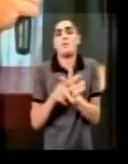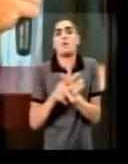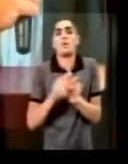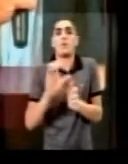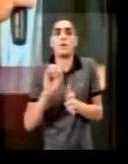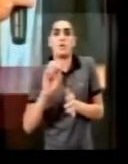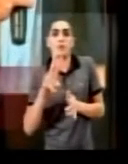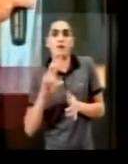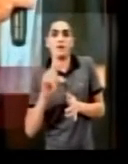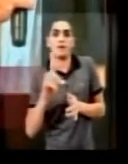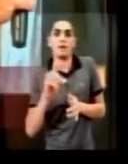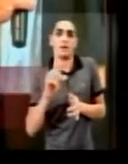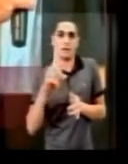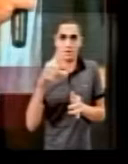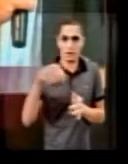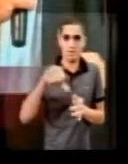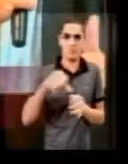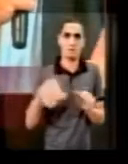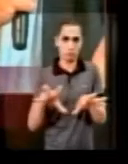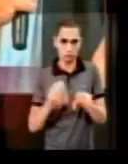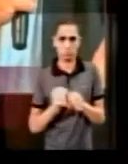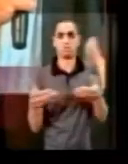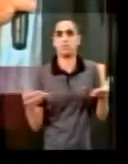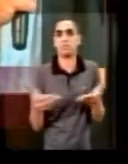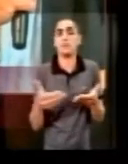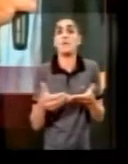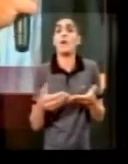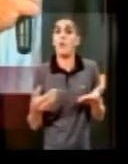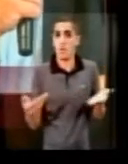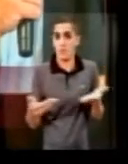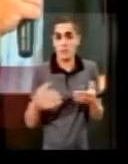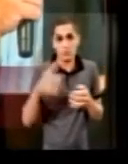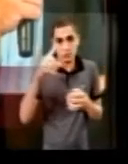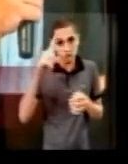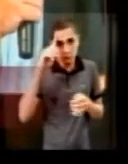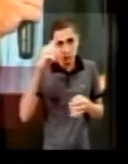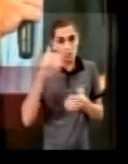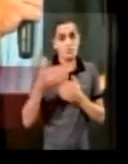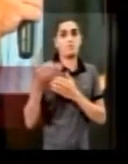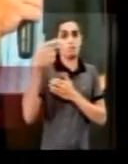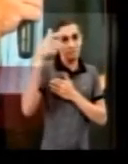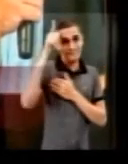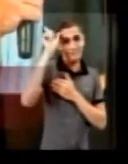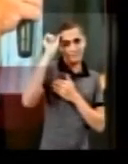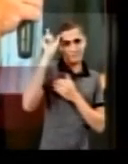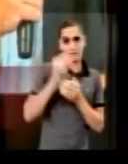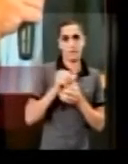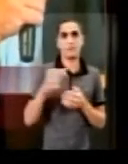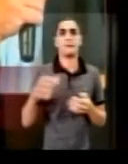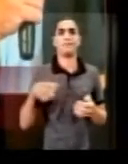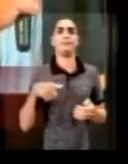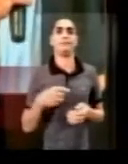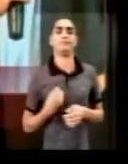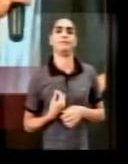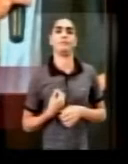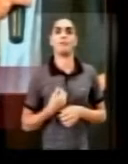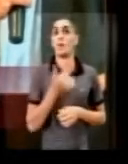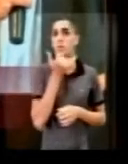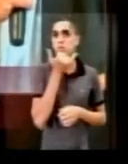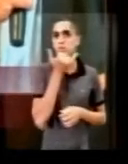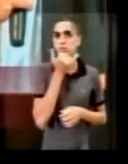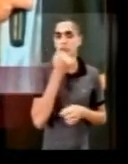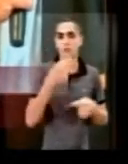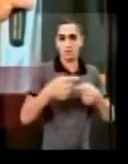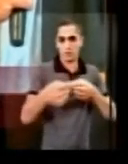azul, você vai ver que hoje, né, que é na data de ontem, nós tivemos 30... é